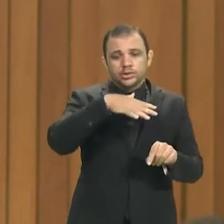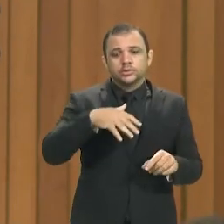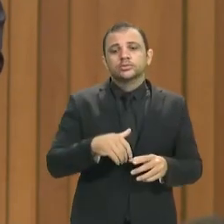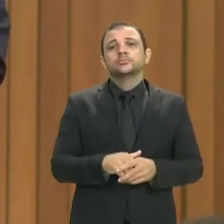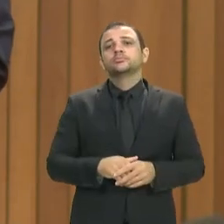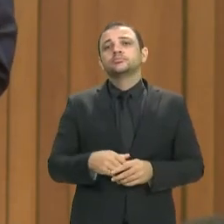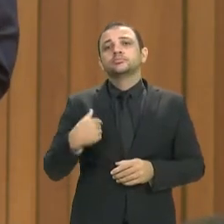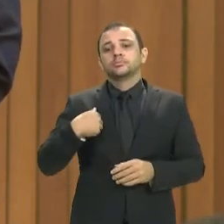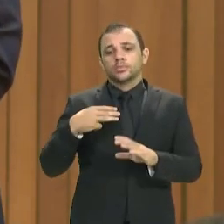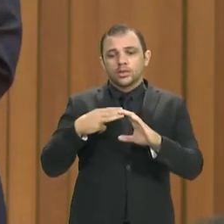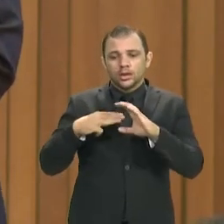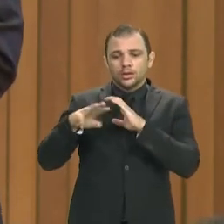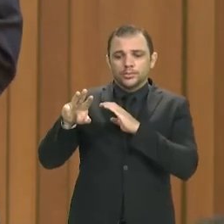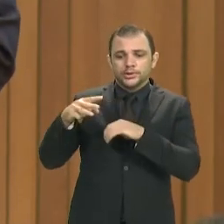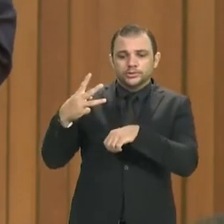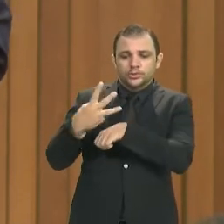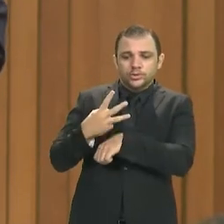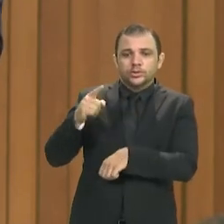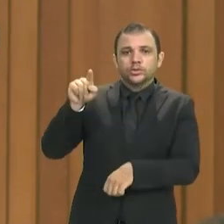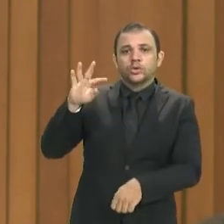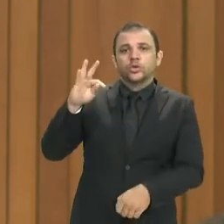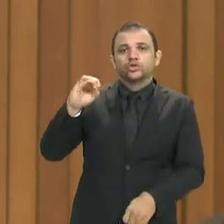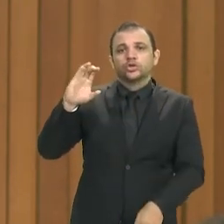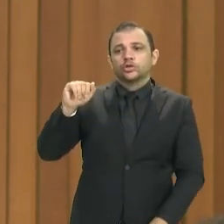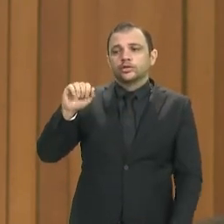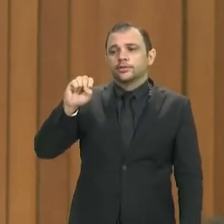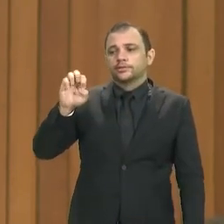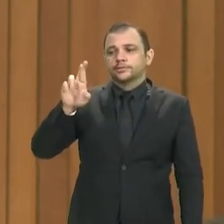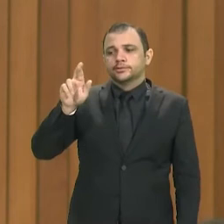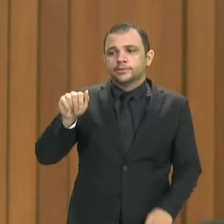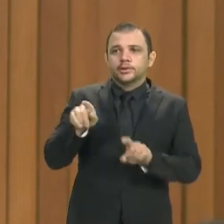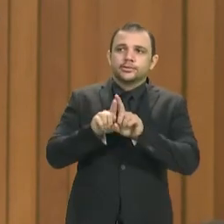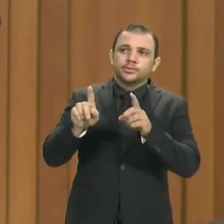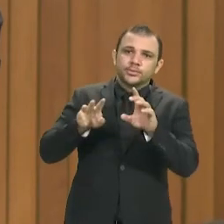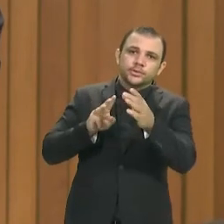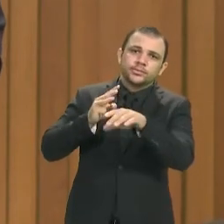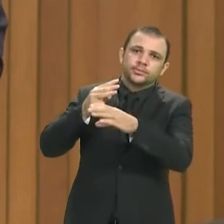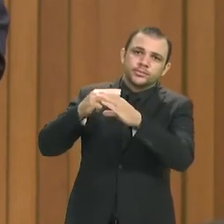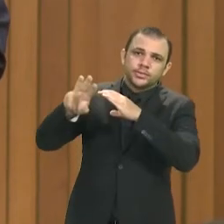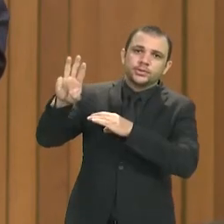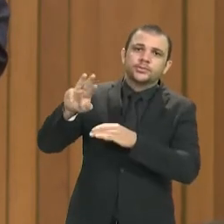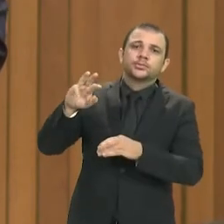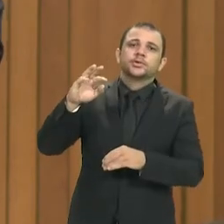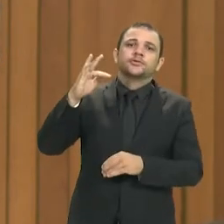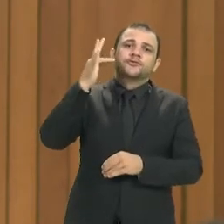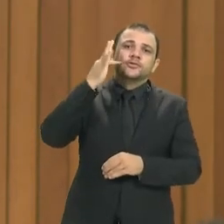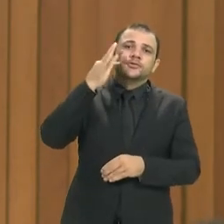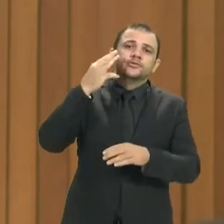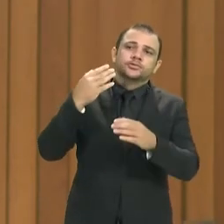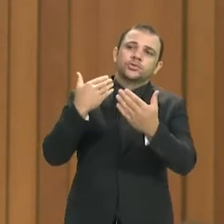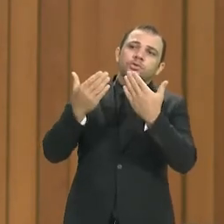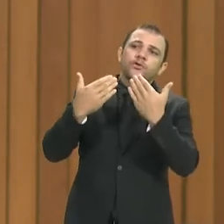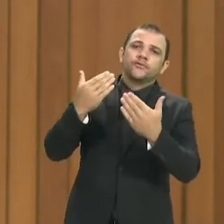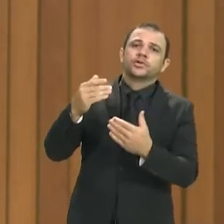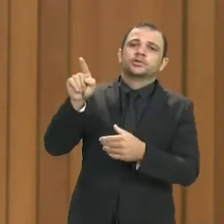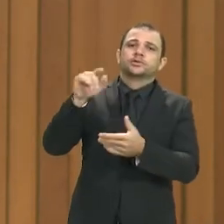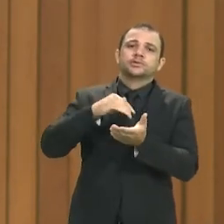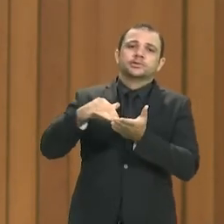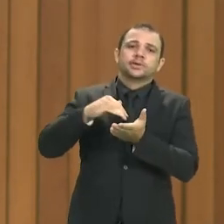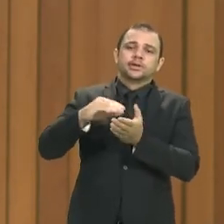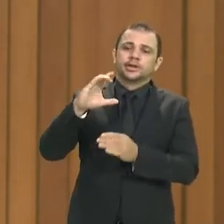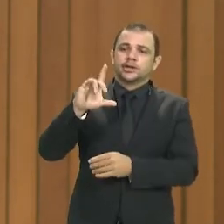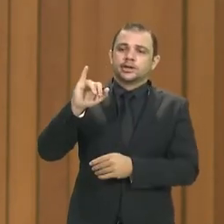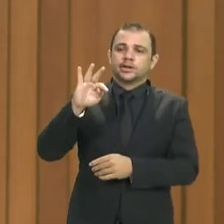o Toca-Serra, mandei uma mensagem para o governador, falei com o Cleito Noleto e estou à disposição, me colocar à